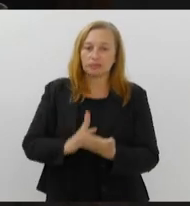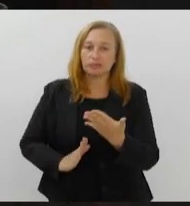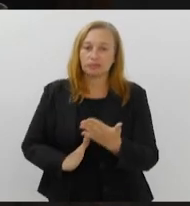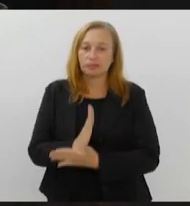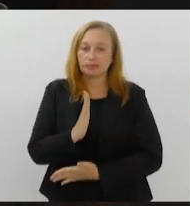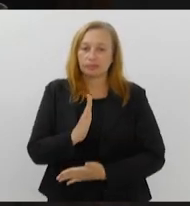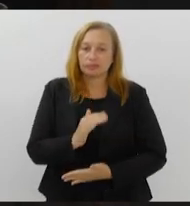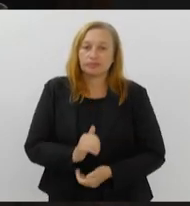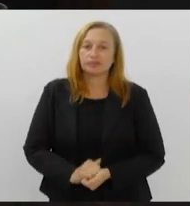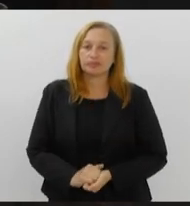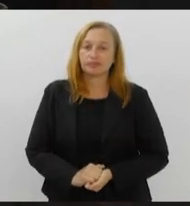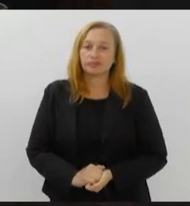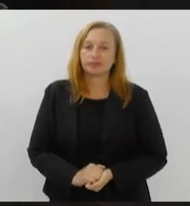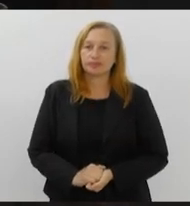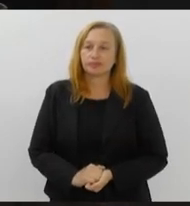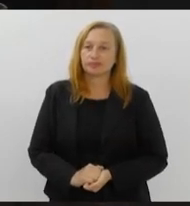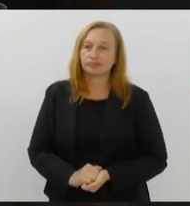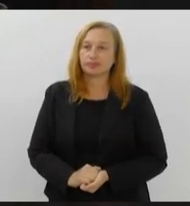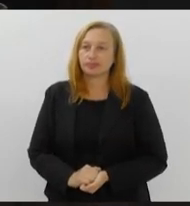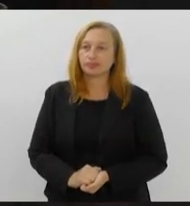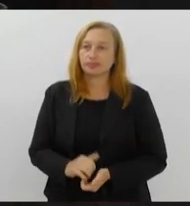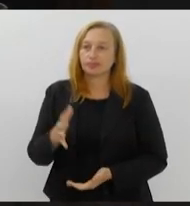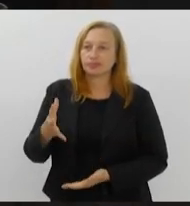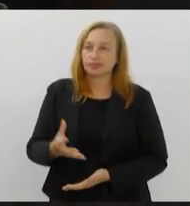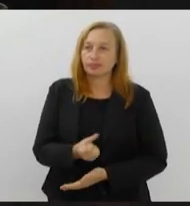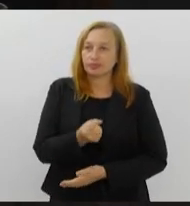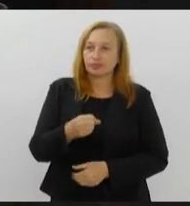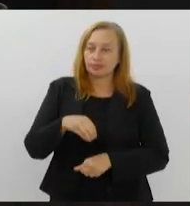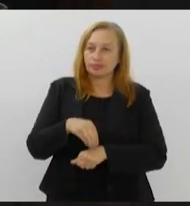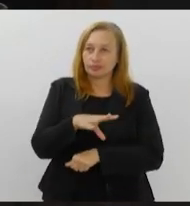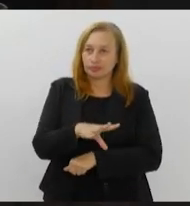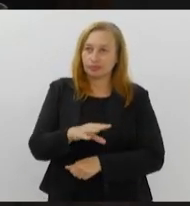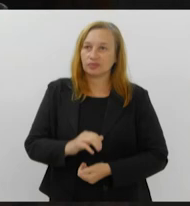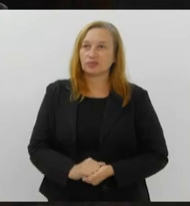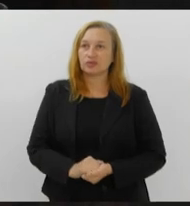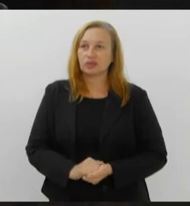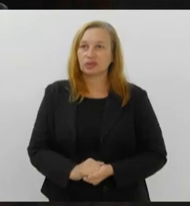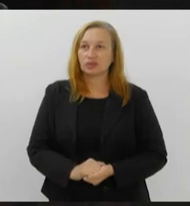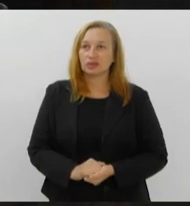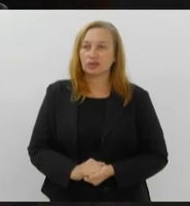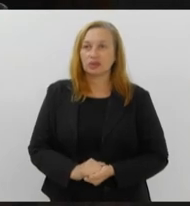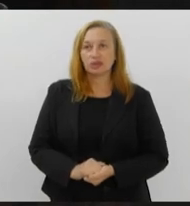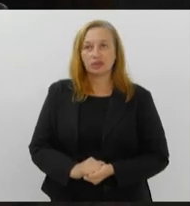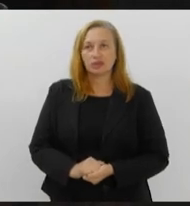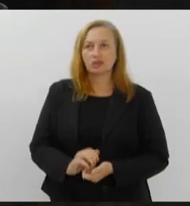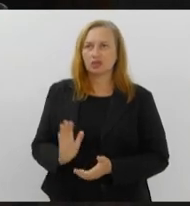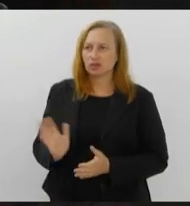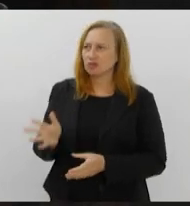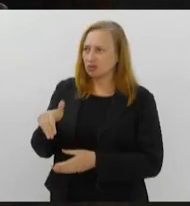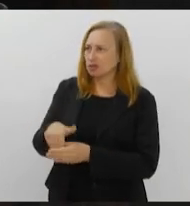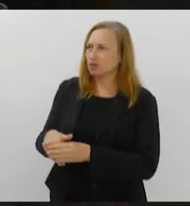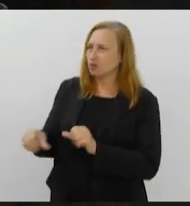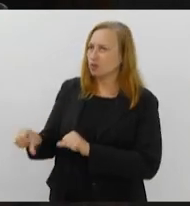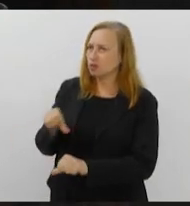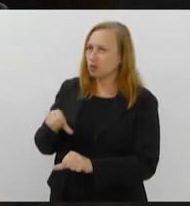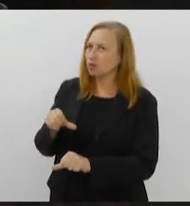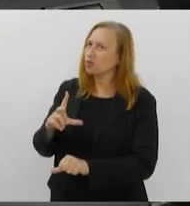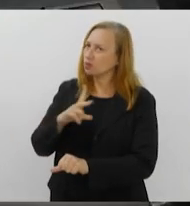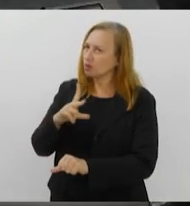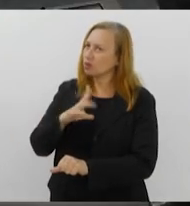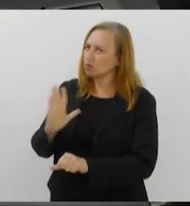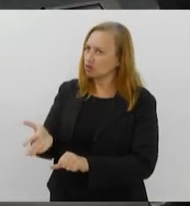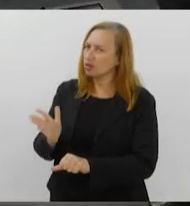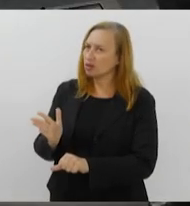estão, aprovado, presidente, salvo os destaques. Mas votando contrário já, o próprio voto já